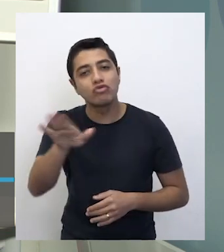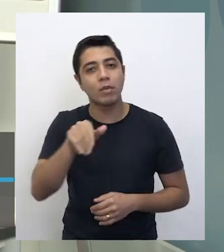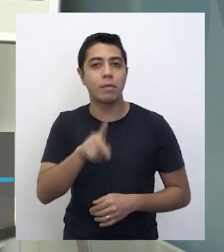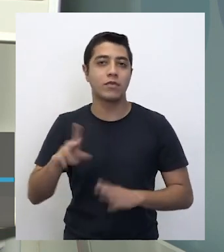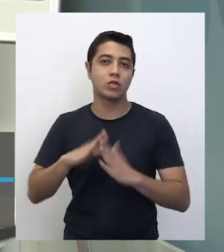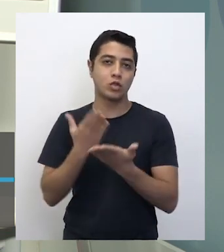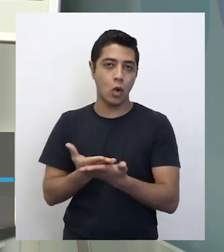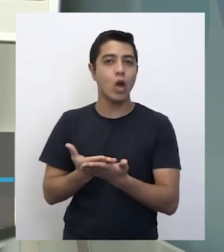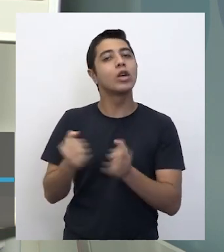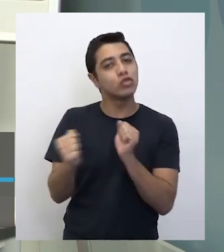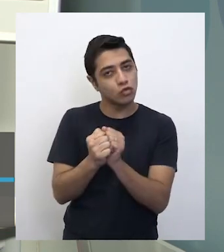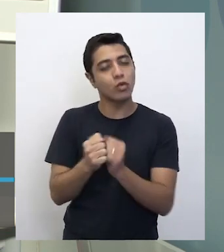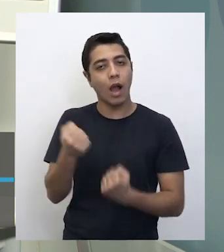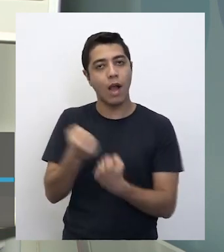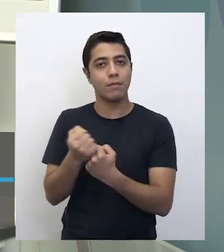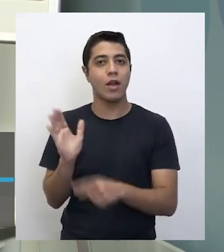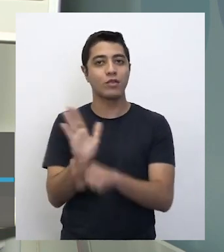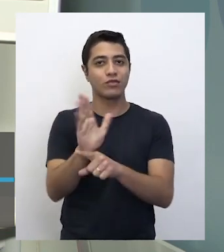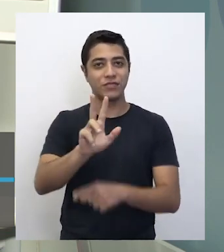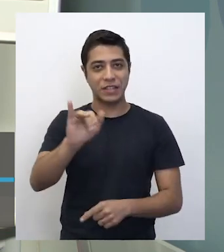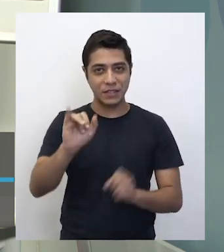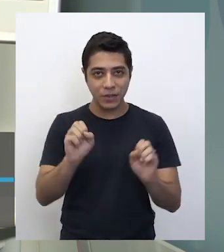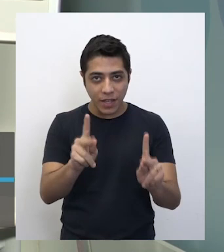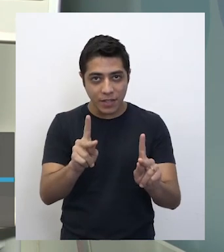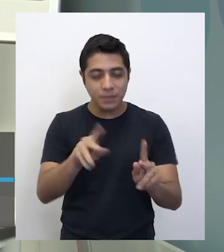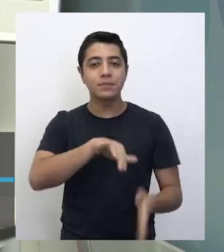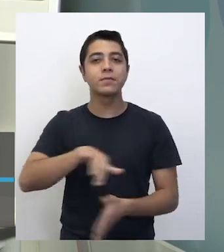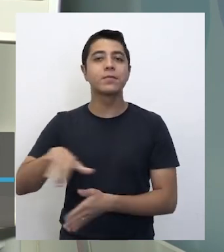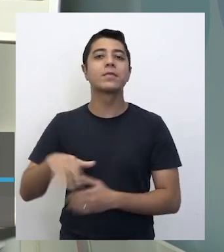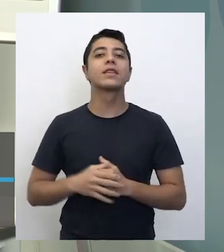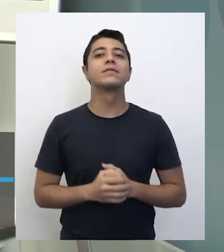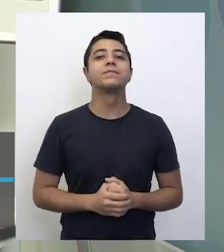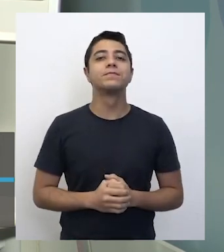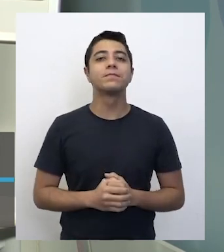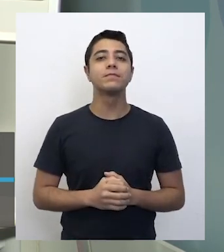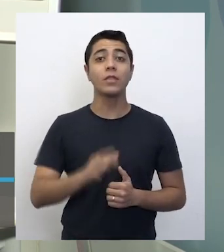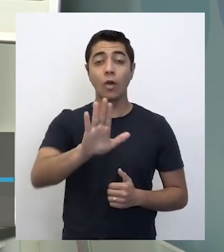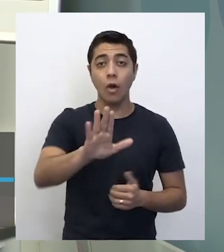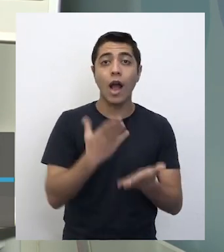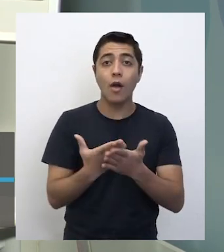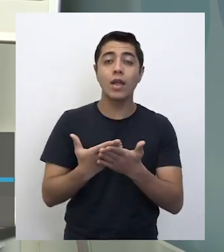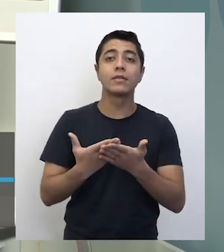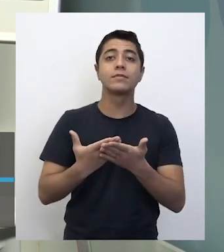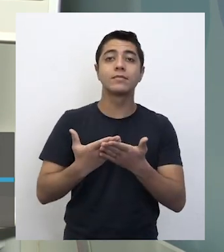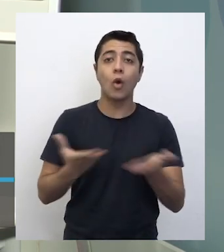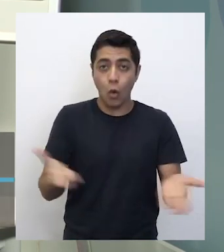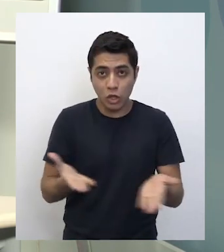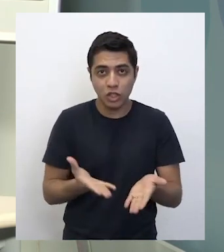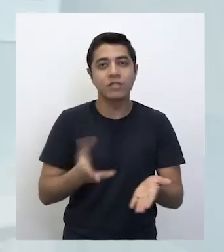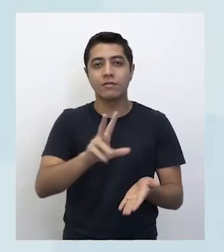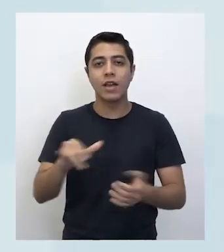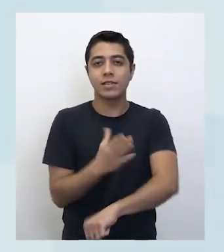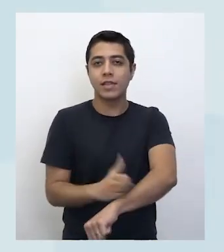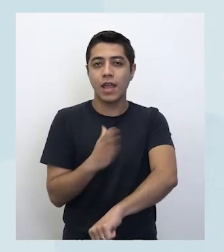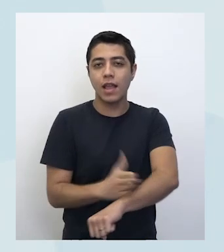conjunto, beleza? Vamos lá, então? Na aula passada, que nós vimos... antes disso, qual é a habilidade da aula de hoje, né? A